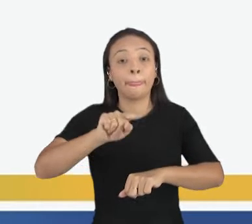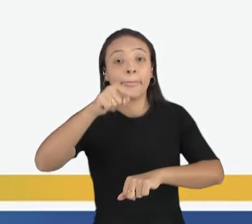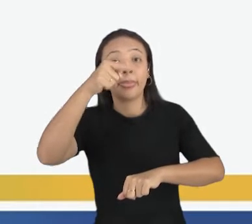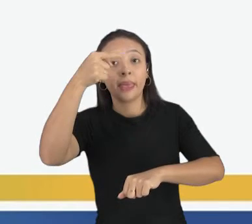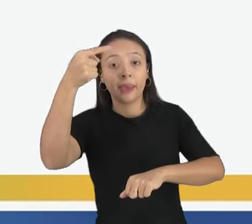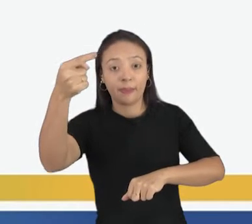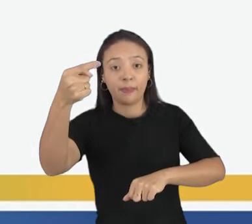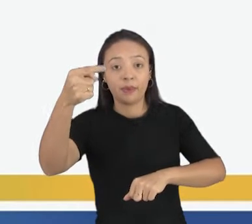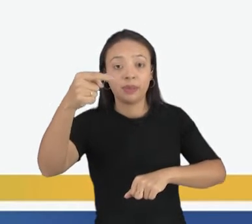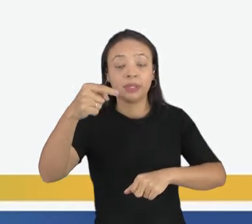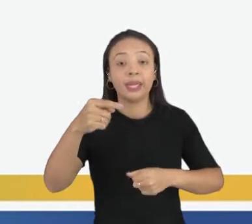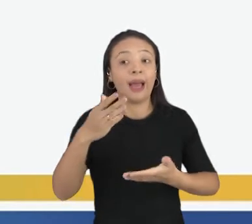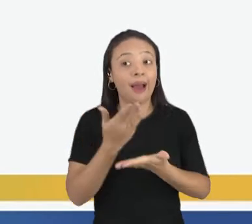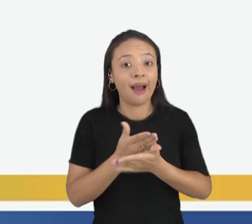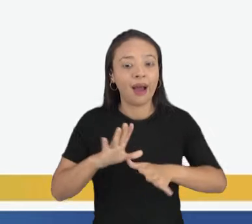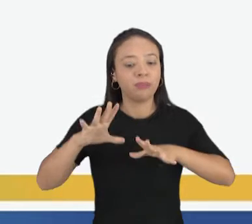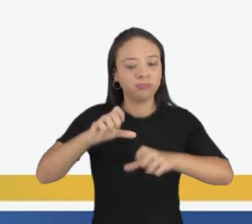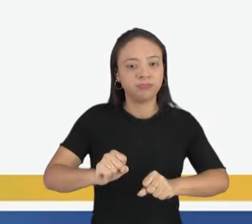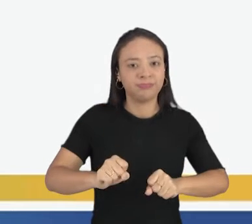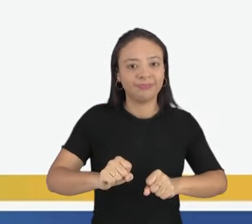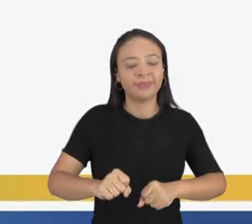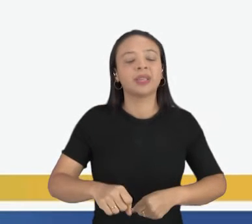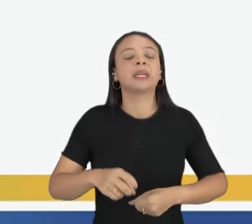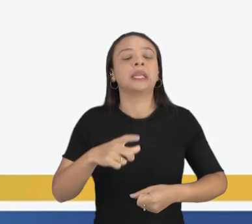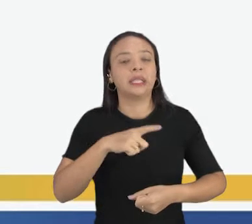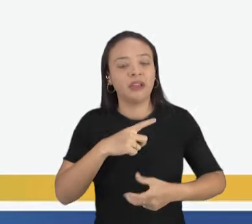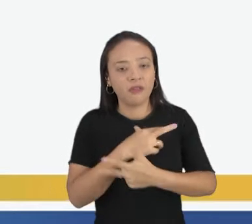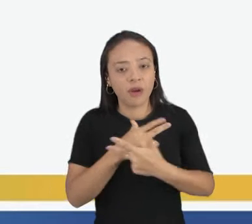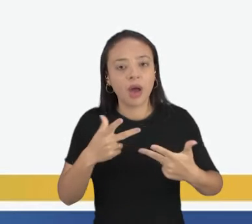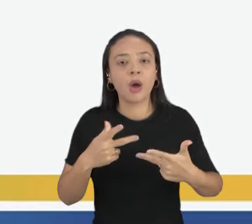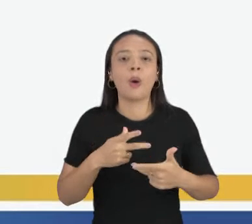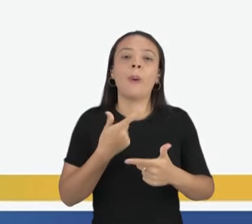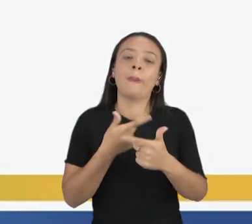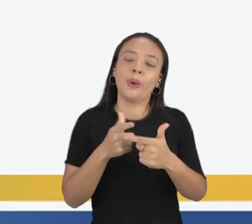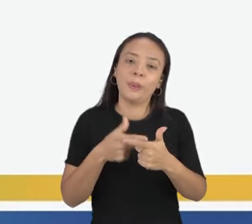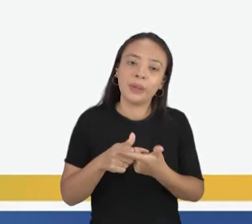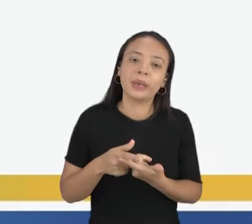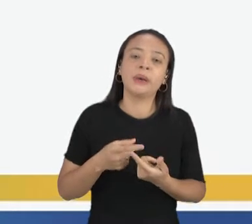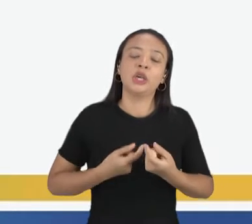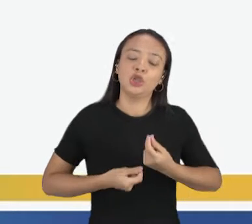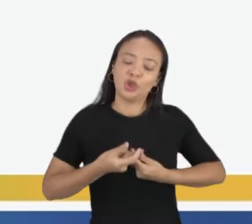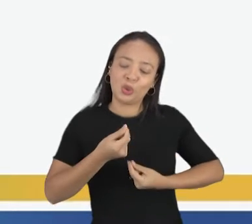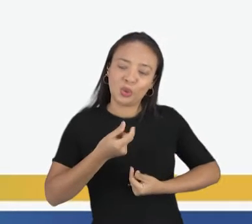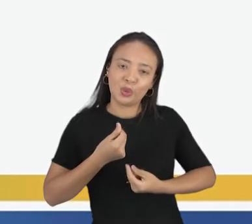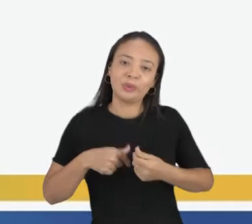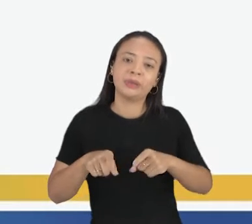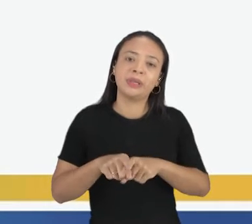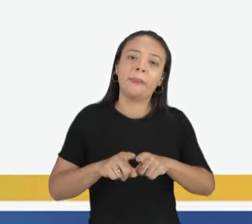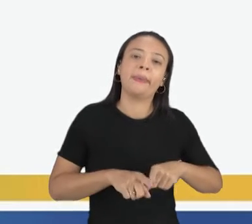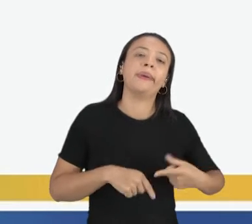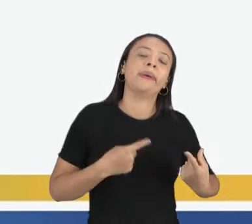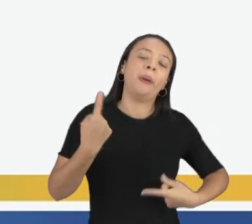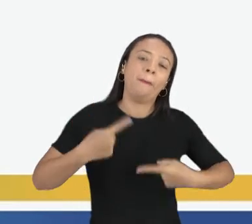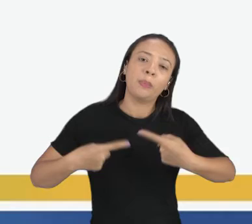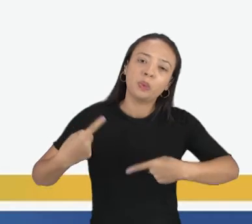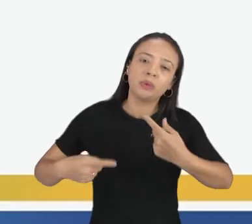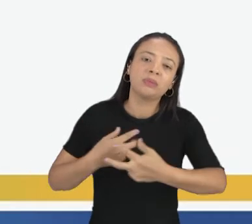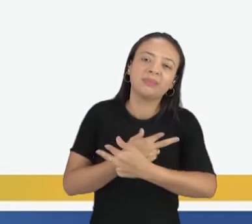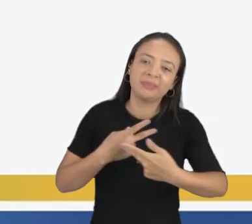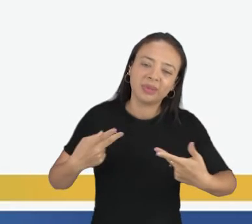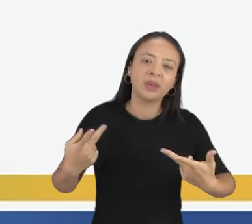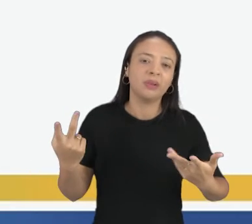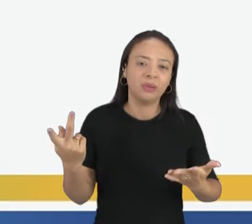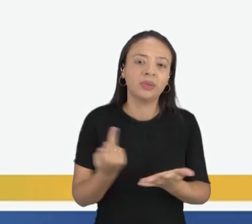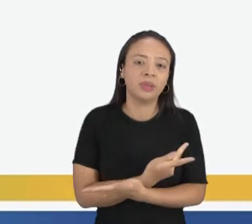da descolonização, elas vão ficar com sequelas econômicas, políticas e sociais e culturais muito fortes por conta aí de todo esse processo, tá